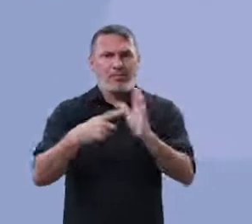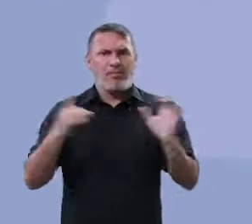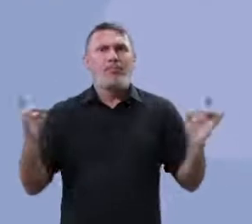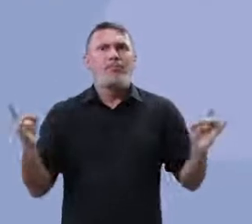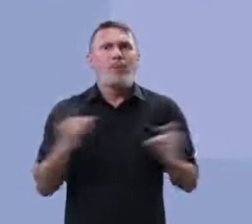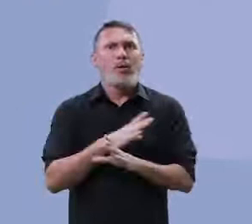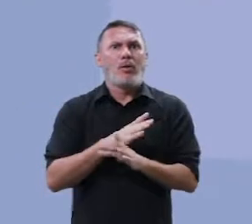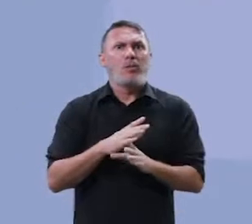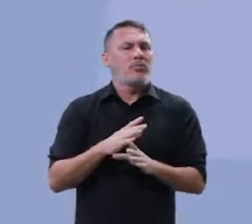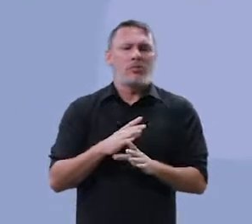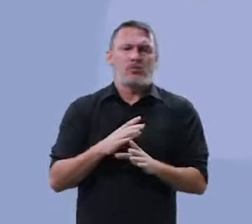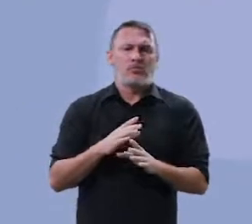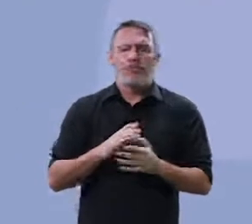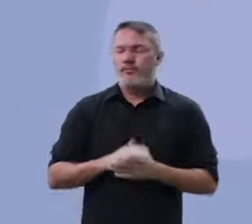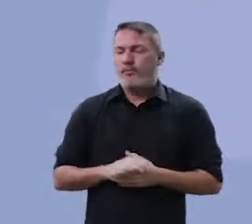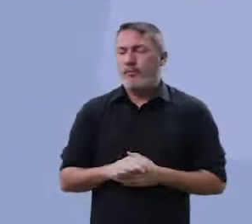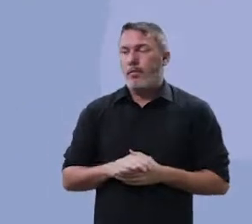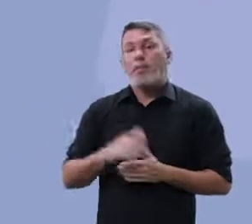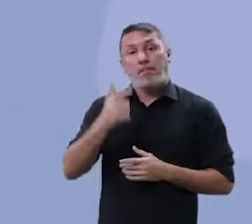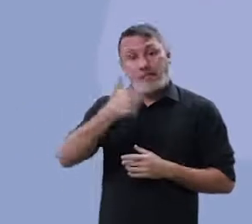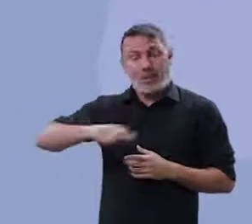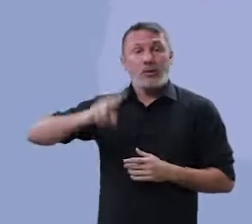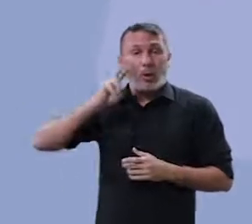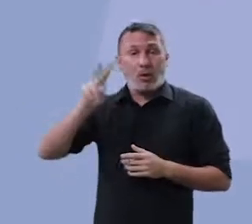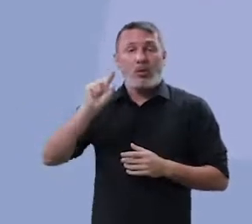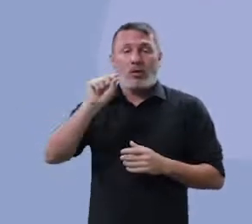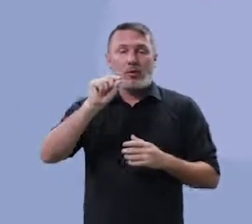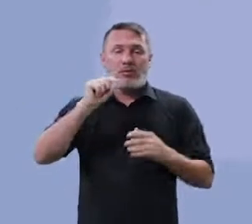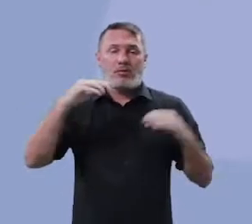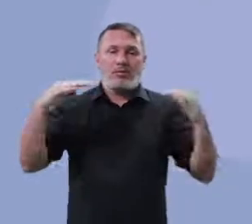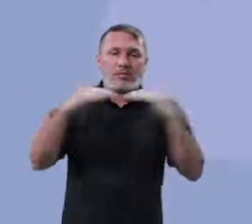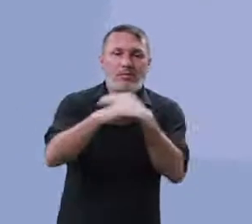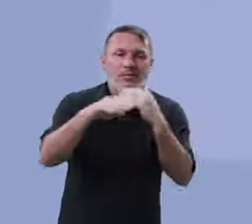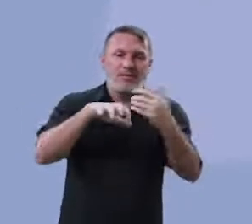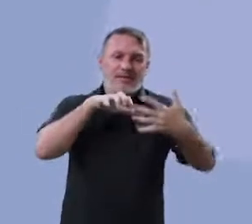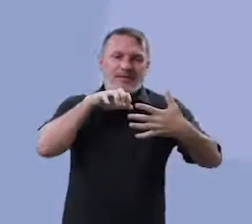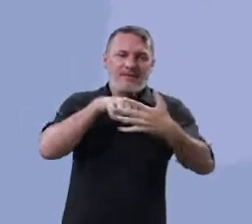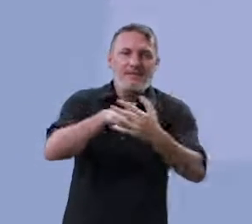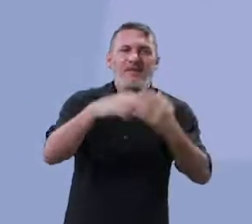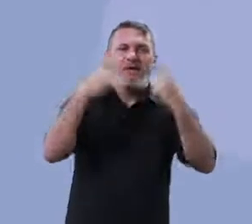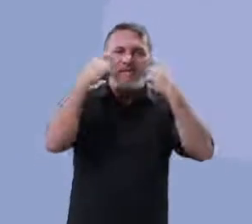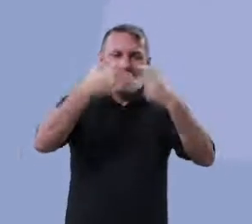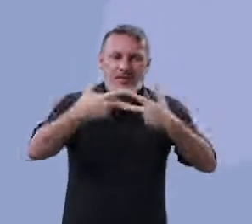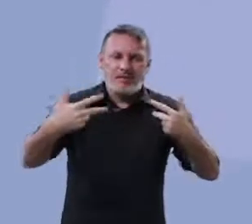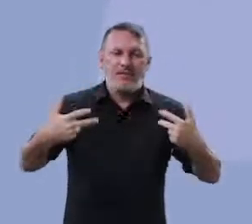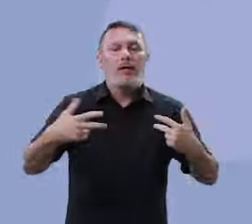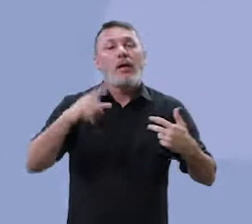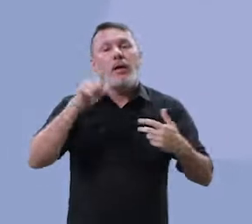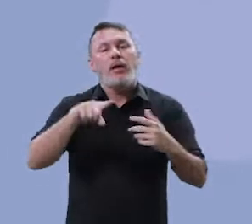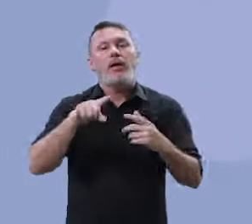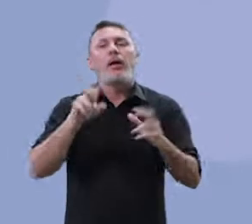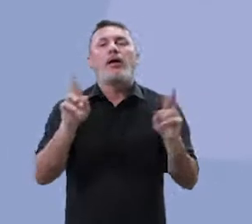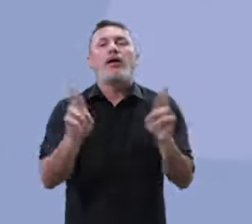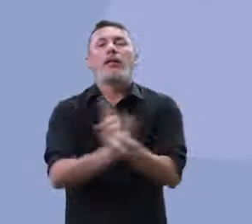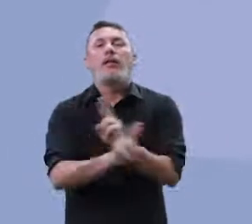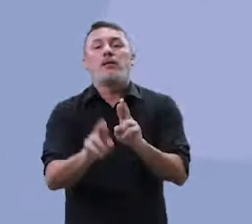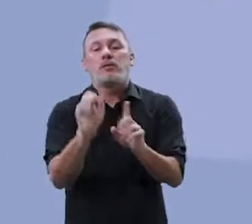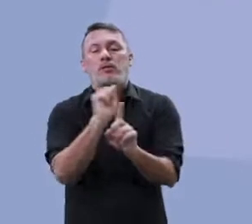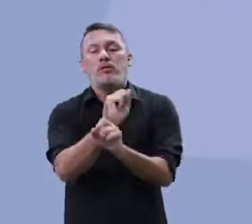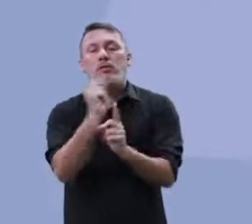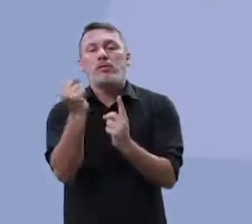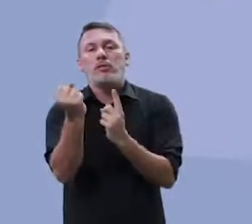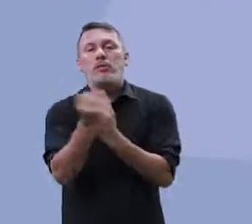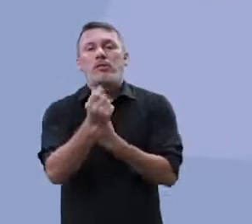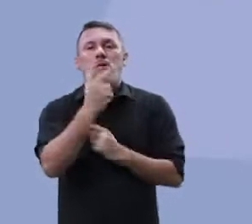somente essas, tem outras. Olha lá, a violência no trânsito é uma relação social de imposição.